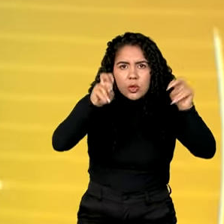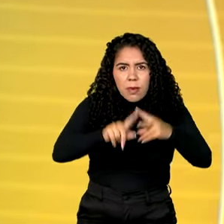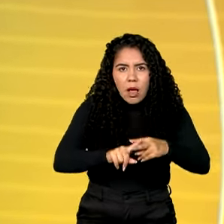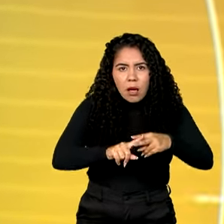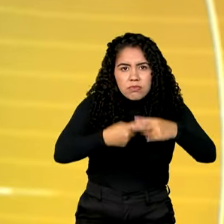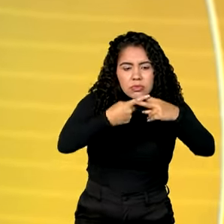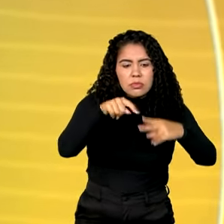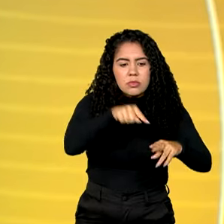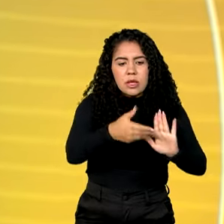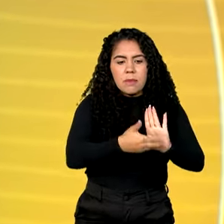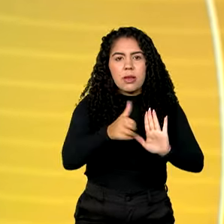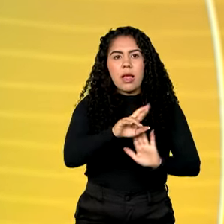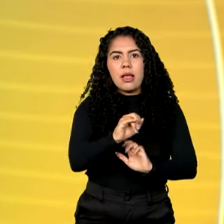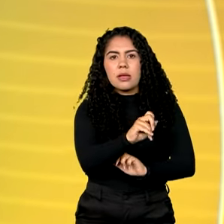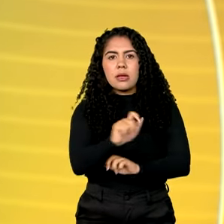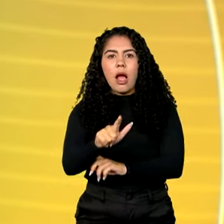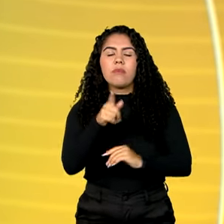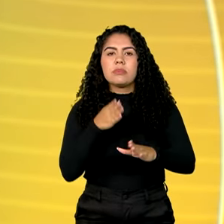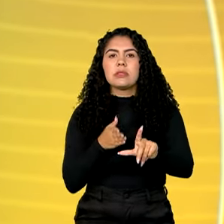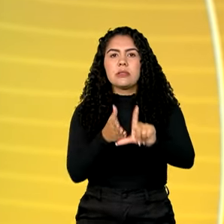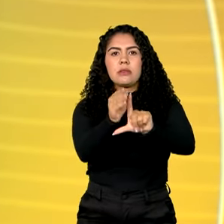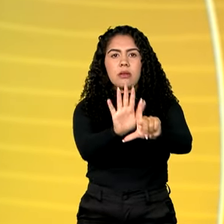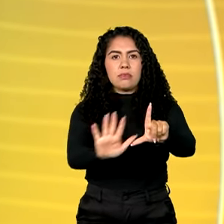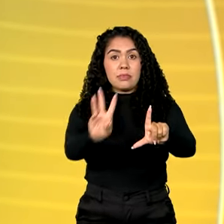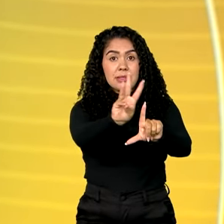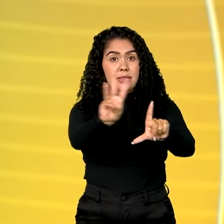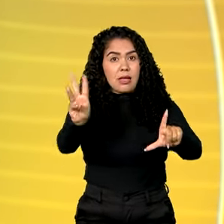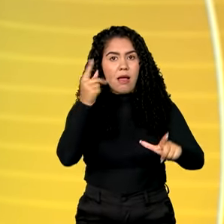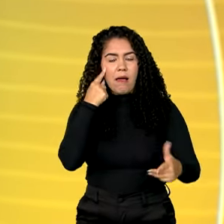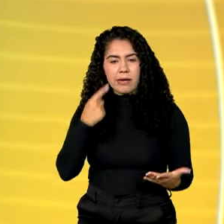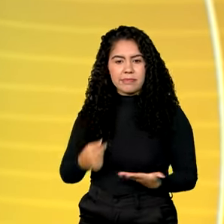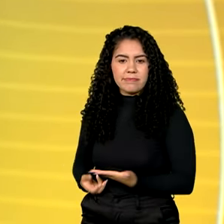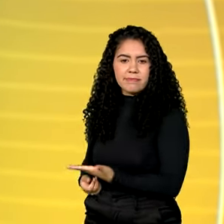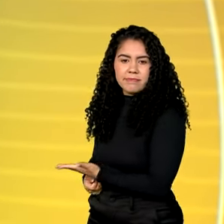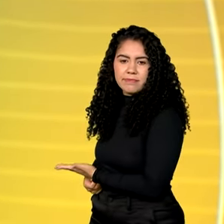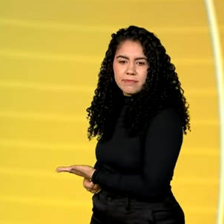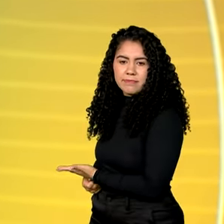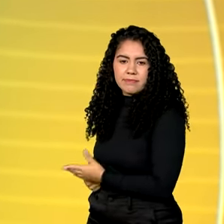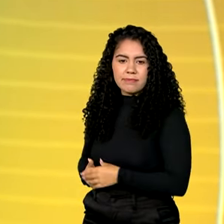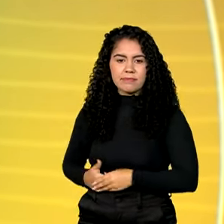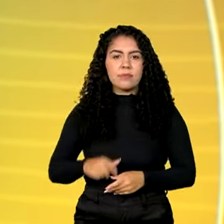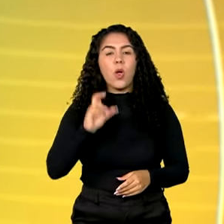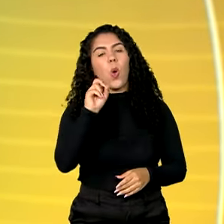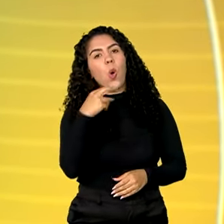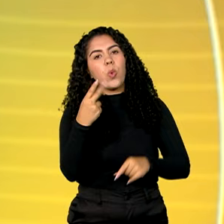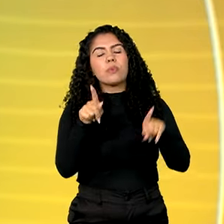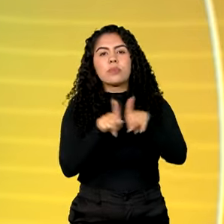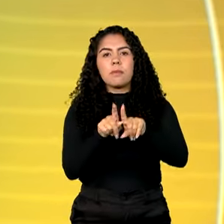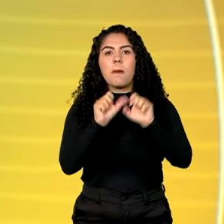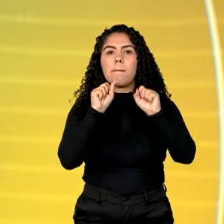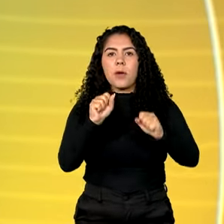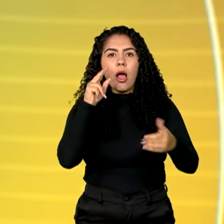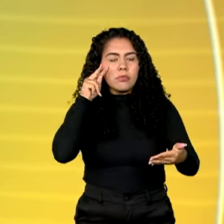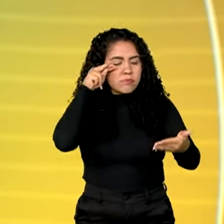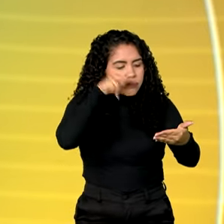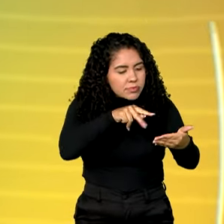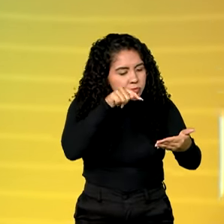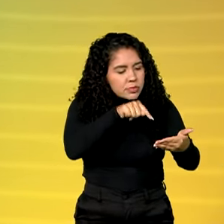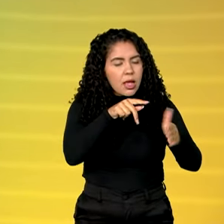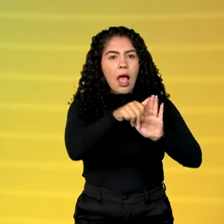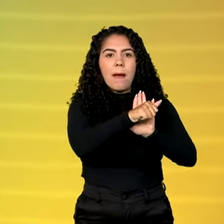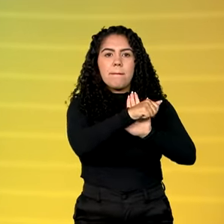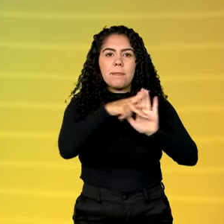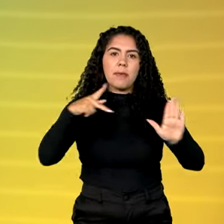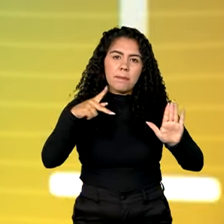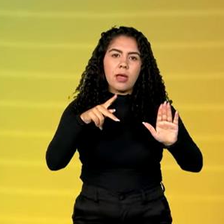da Senatran no endereço que aparece aí na sua tela ou pelo aplicativo Carteira Digital de Trânsito, que pode